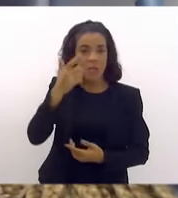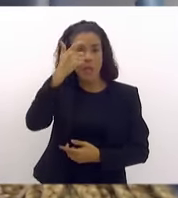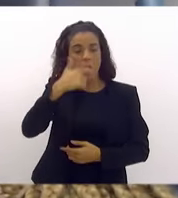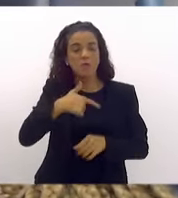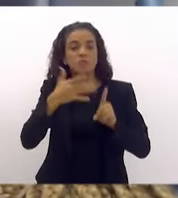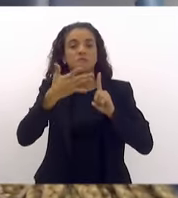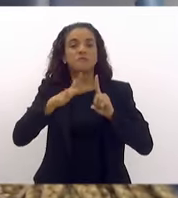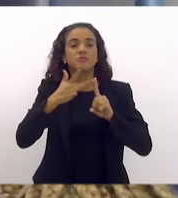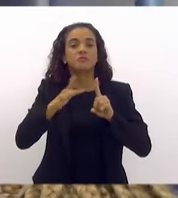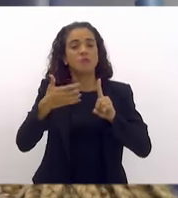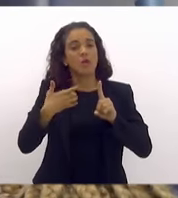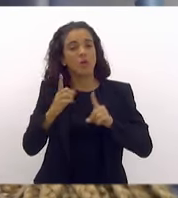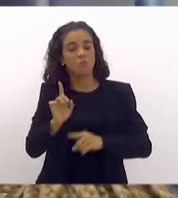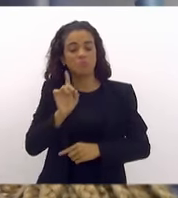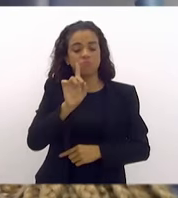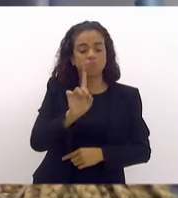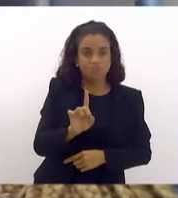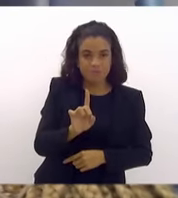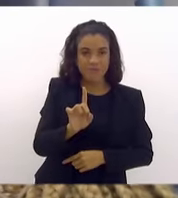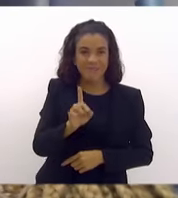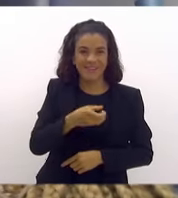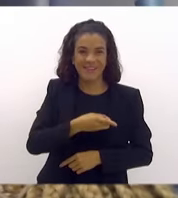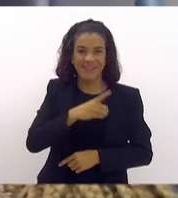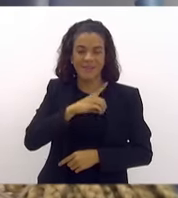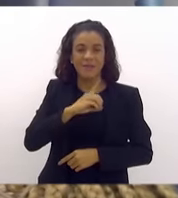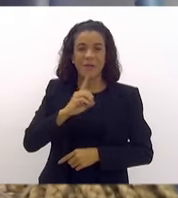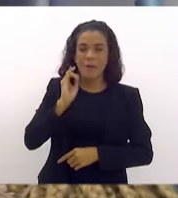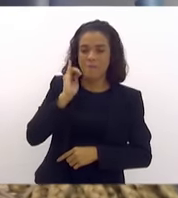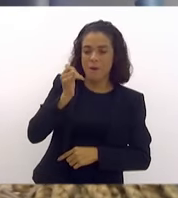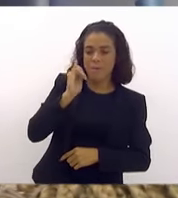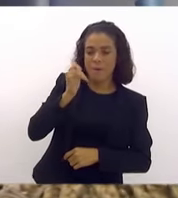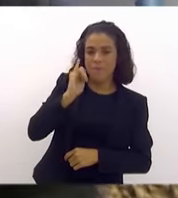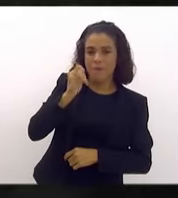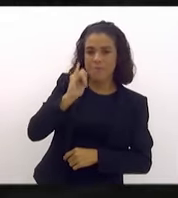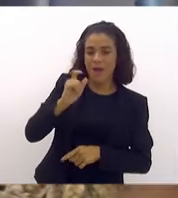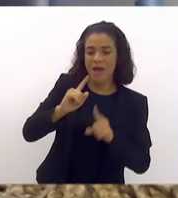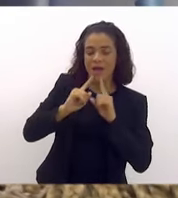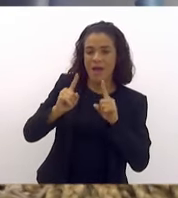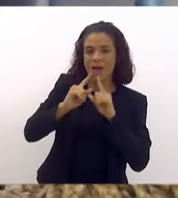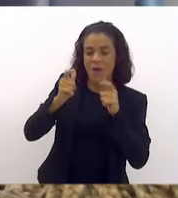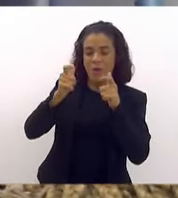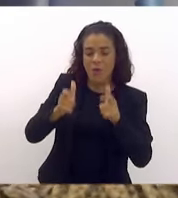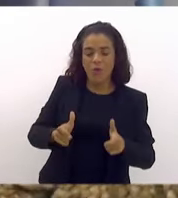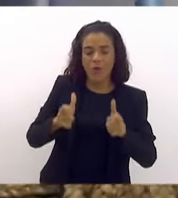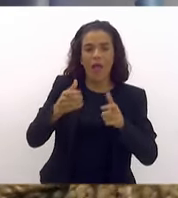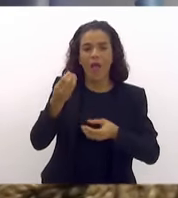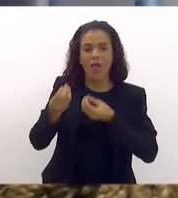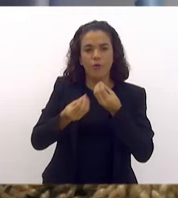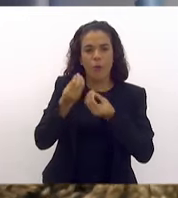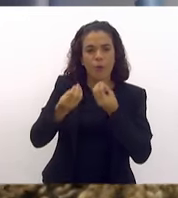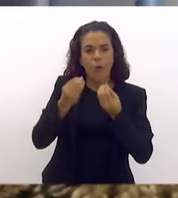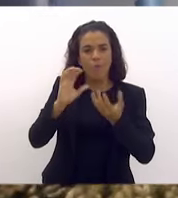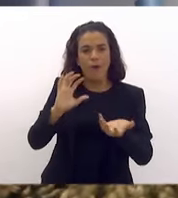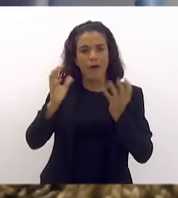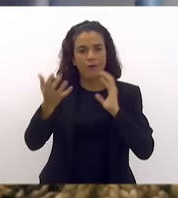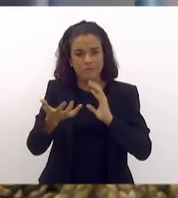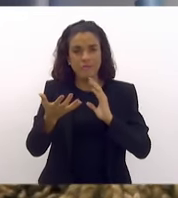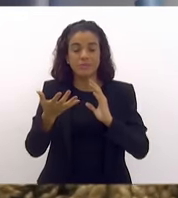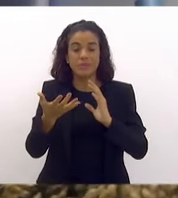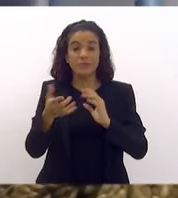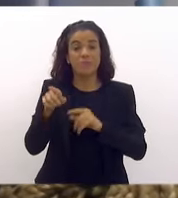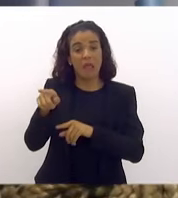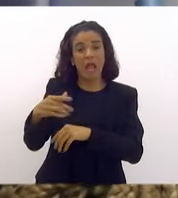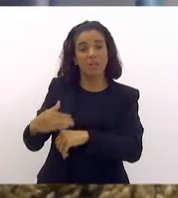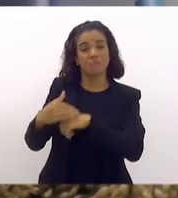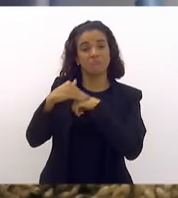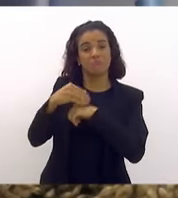uma vítima cheguei aqui que né relatei para vocês o local que foi as condições que foram e ela falou